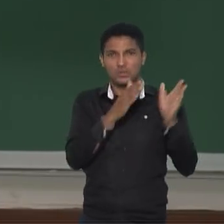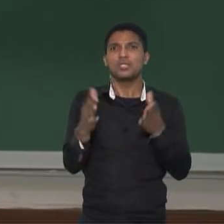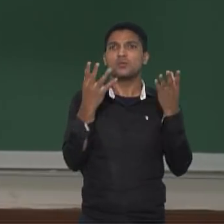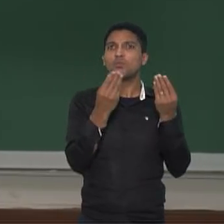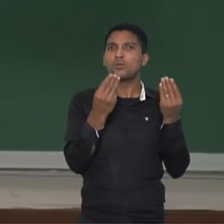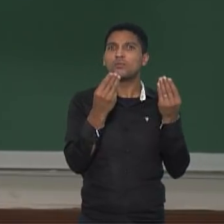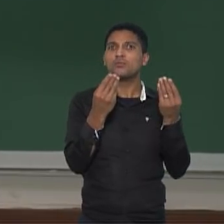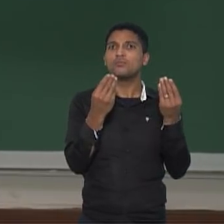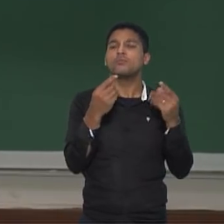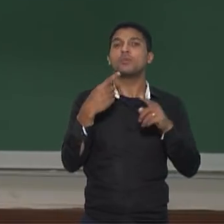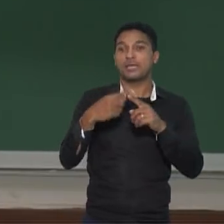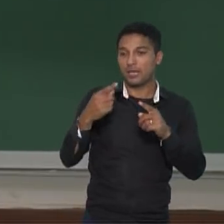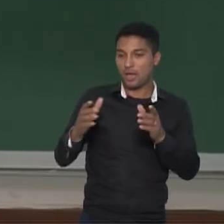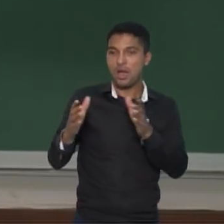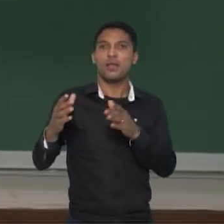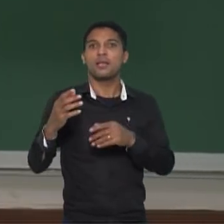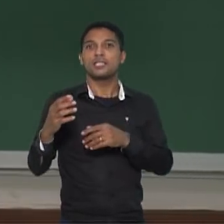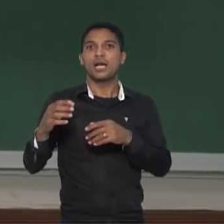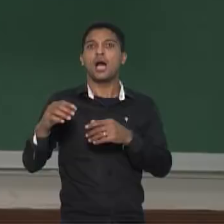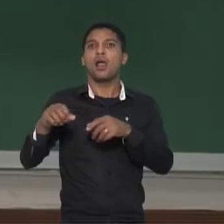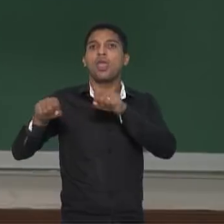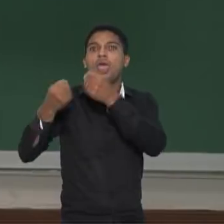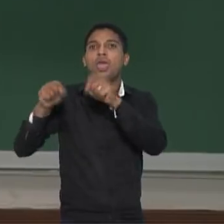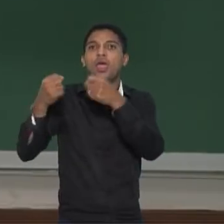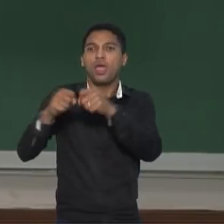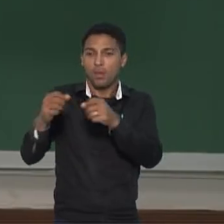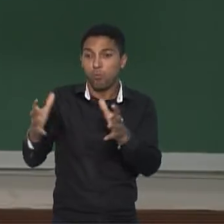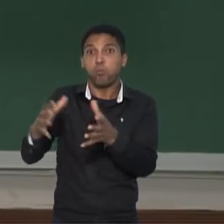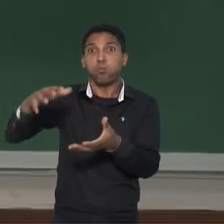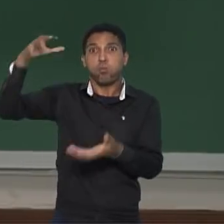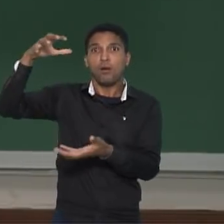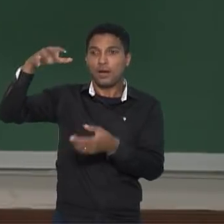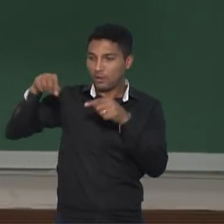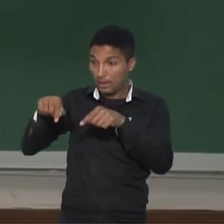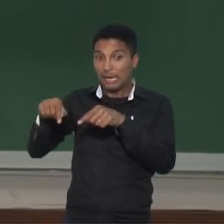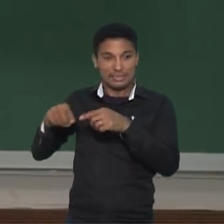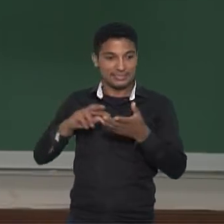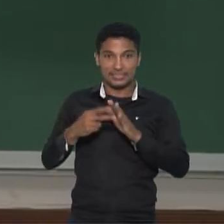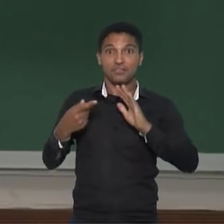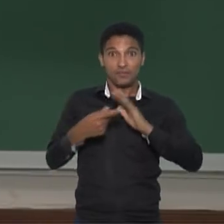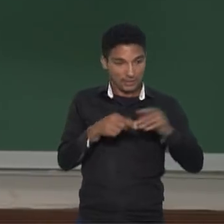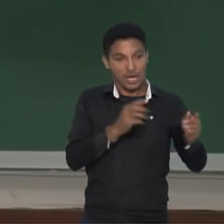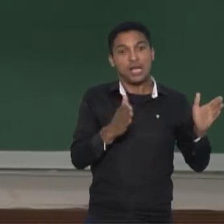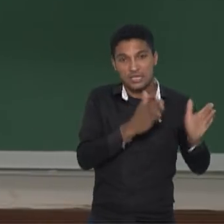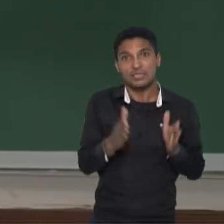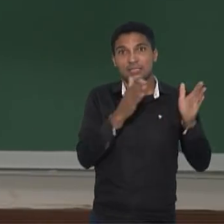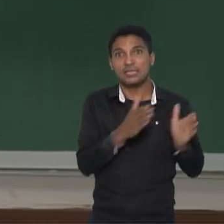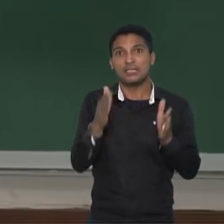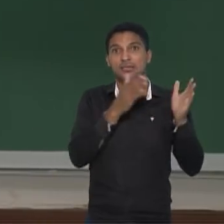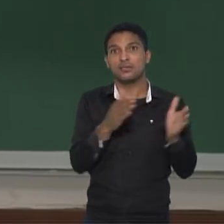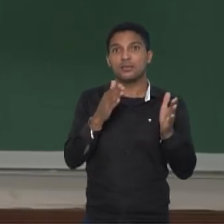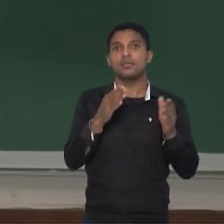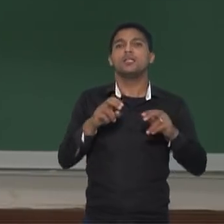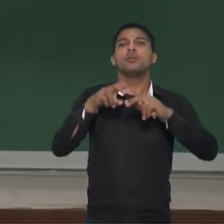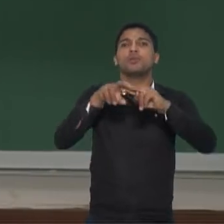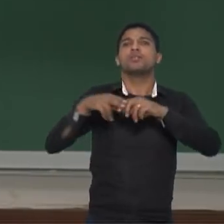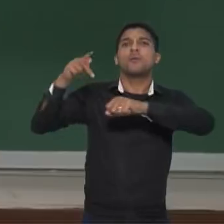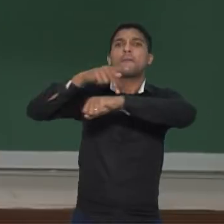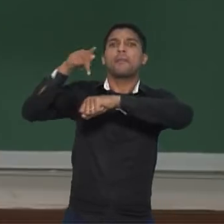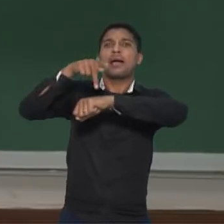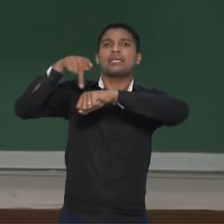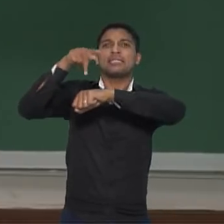esse lixo para outros países. Então isso realmente acontece. Para os países subdesenvolvidos, vai a exportação de lixo para